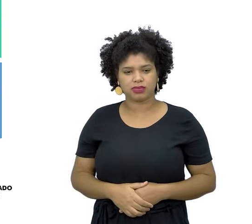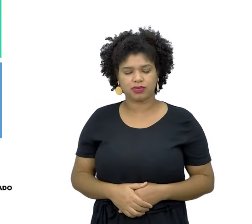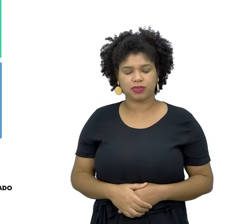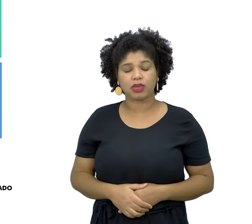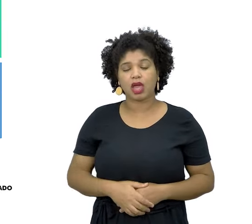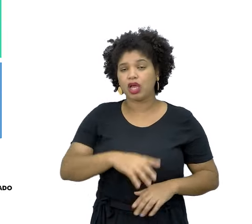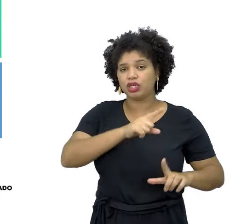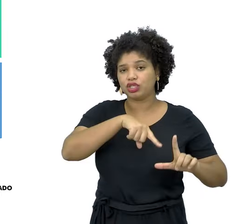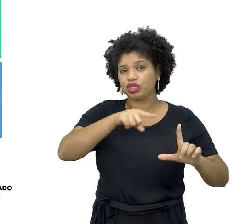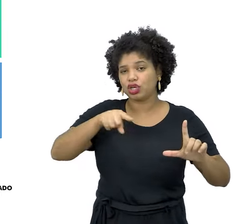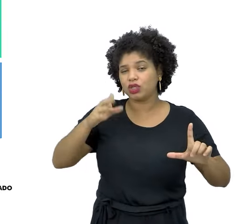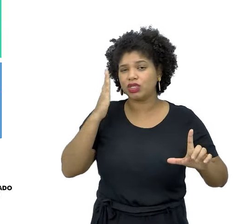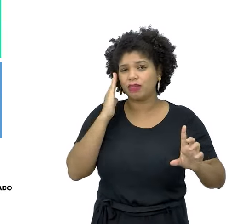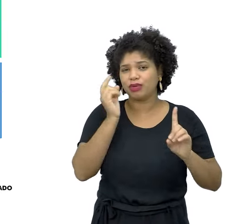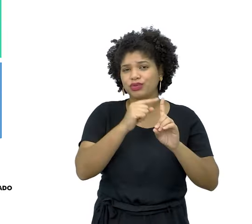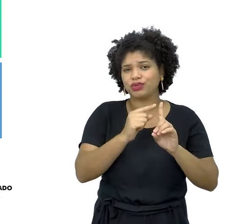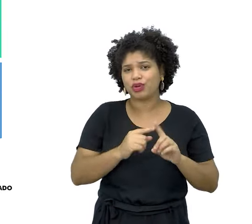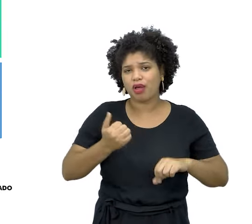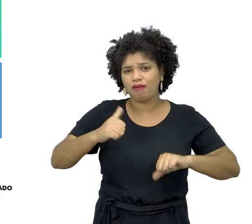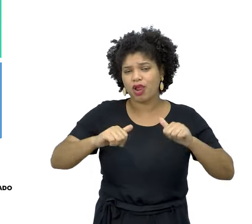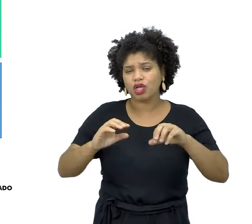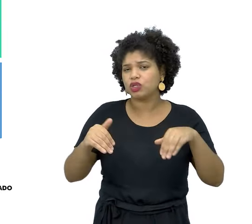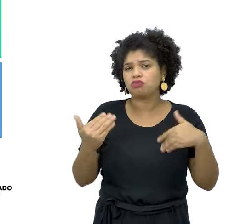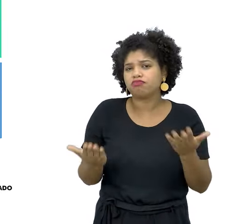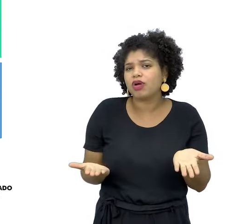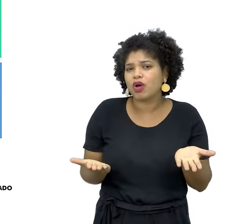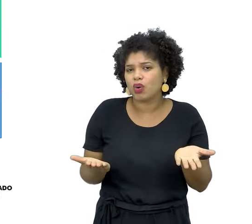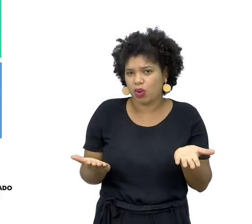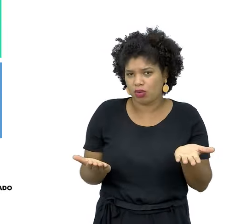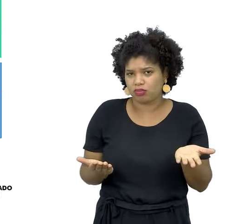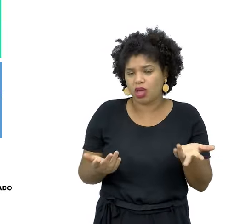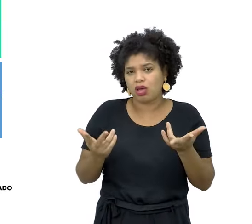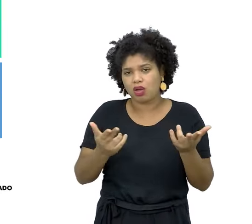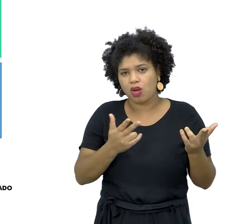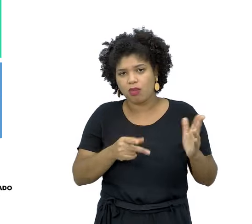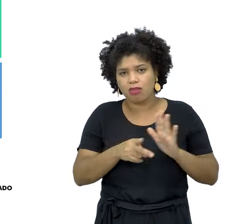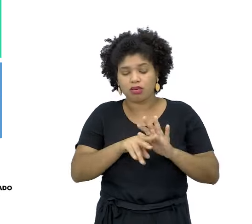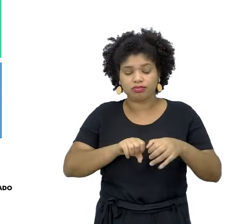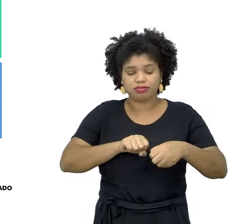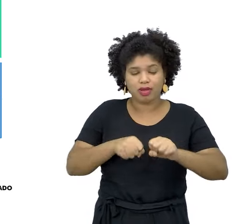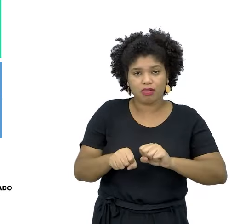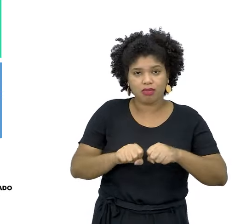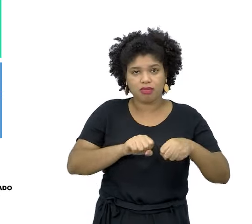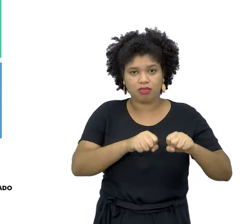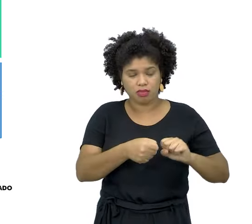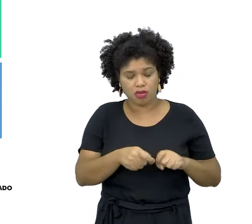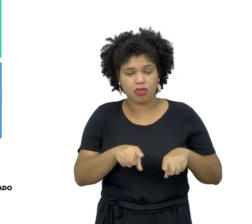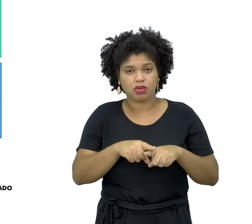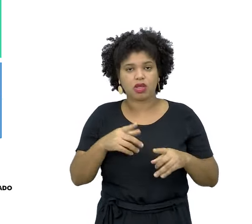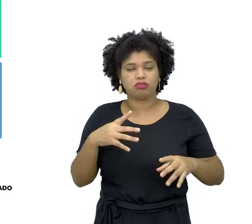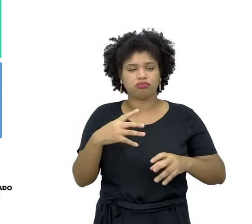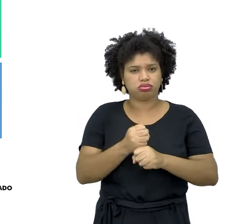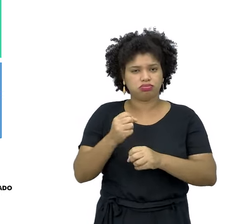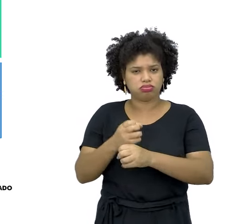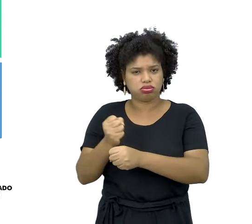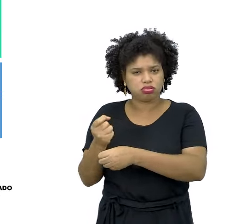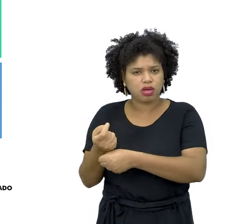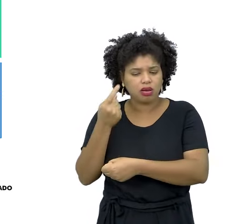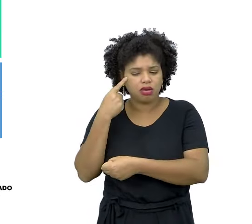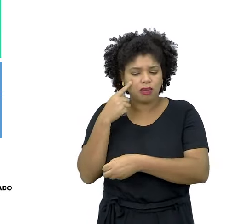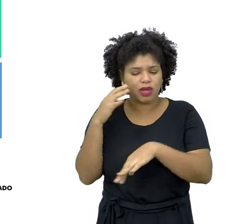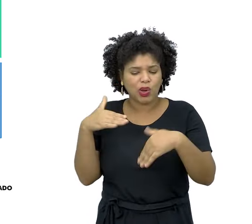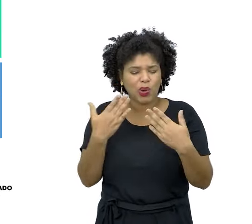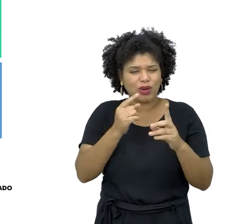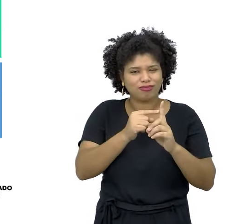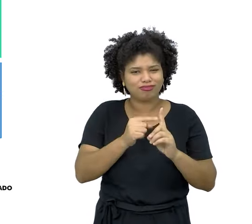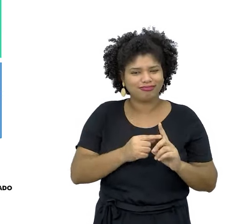Que tipo de avaliação que eu vou fazer? Eu vou fazer uma avaliação ali, uma avaliação formativa, uma avaliação sumativa, eu tenho que pensar qual vai ser o